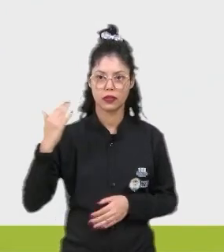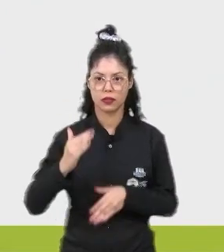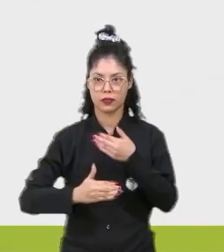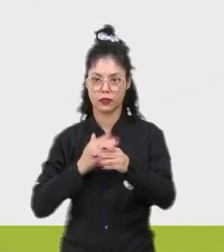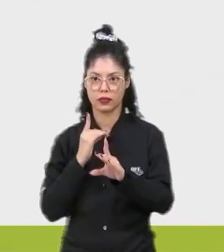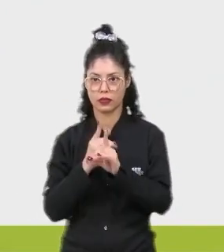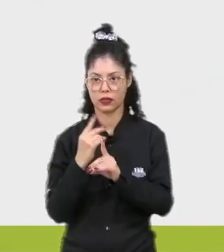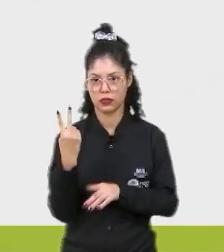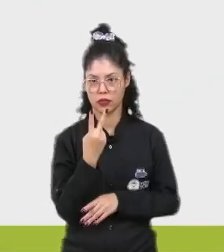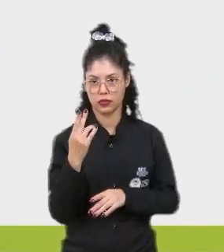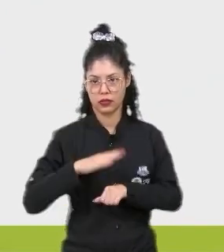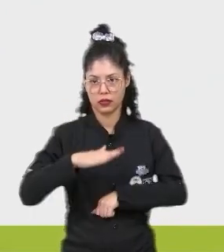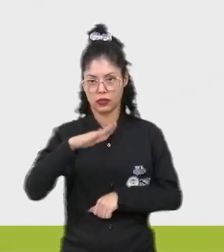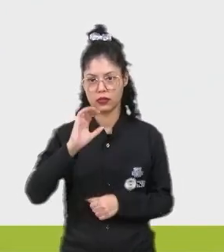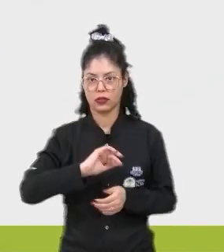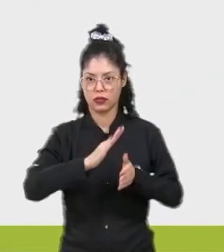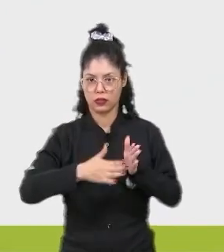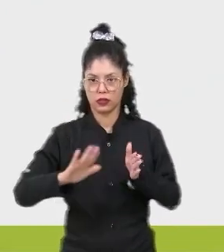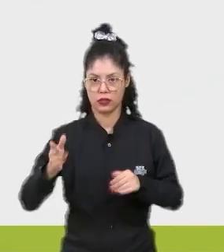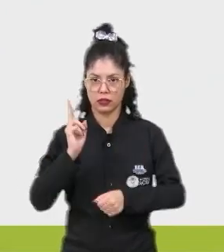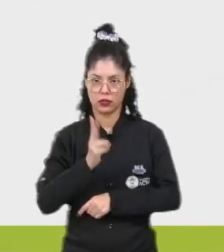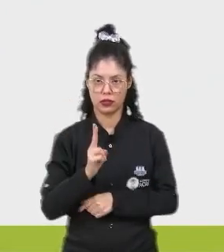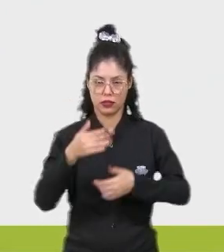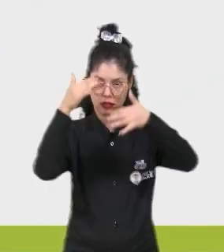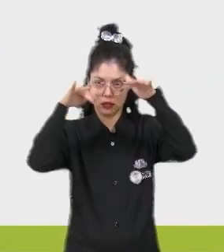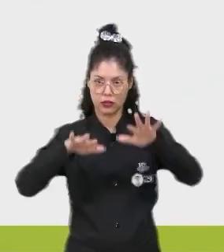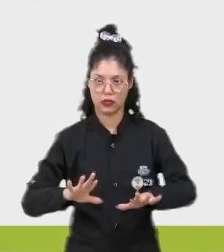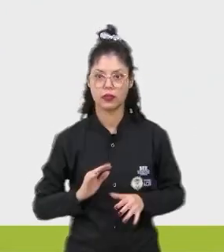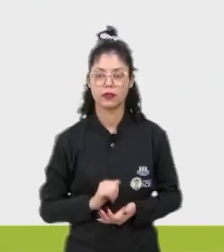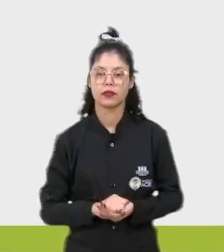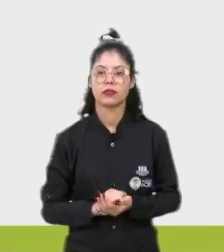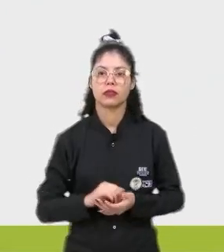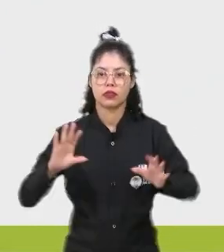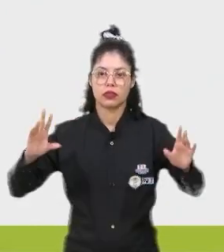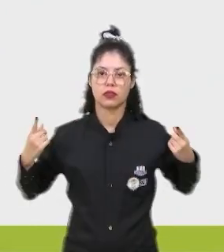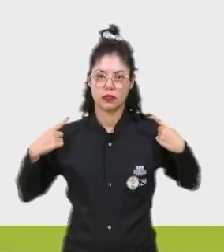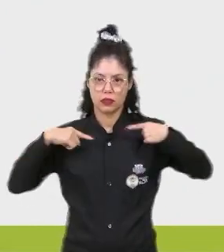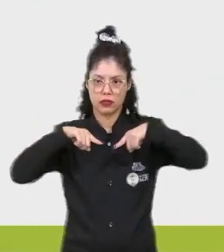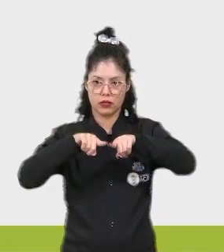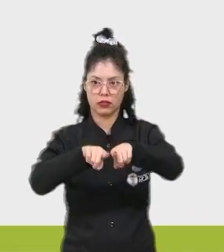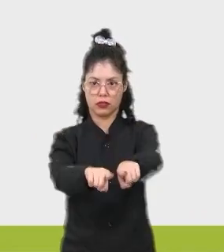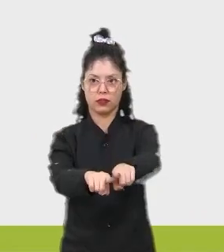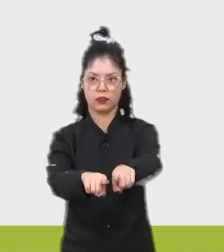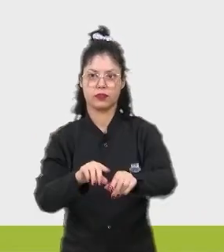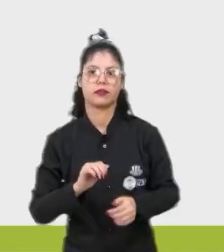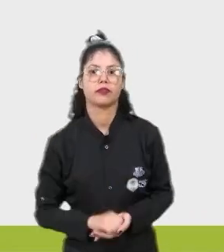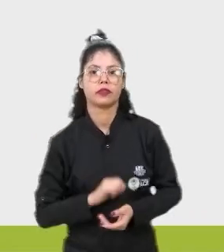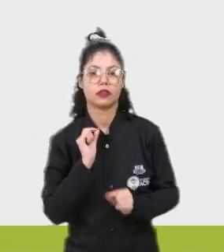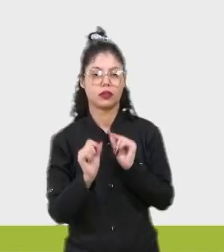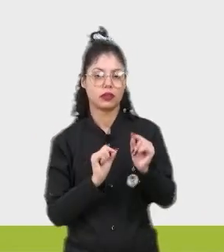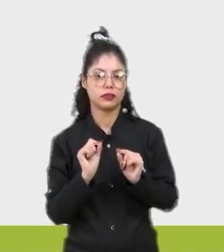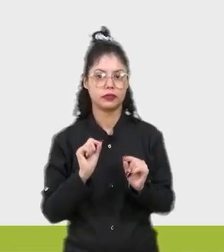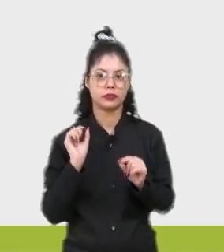que ocorre durante o encontro de duas ou mais ondas de mesma natureza, que estão se propagando no mesmo meio. Interferência, já mencionei